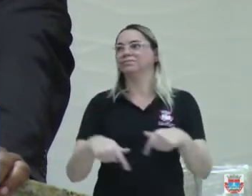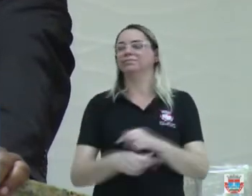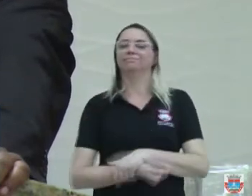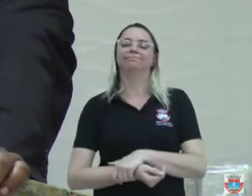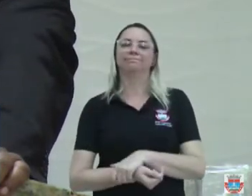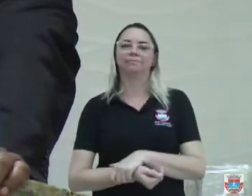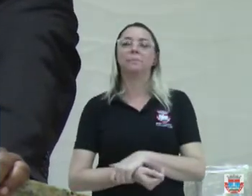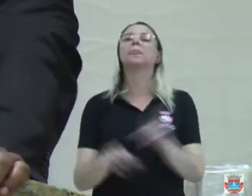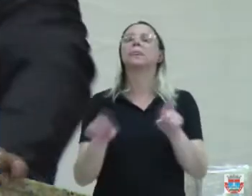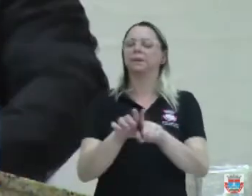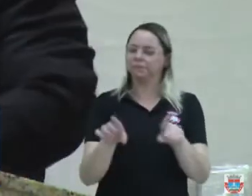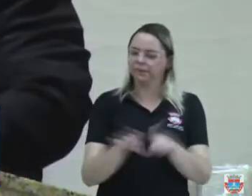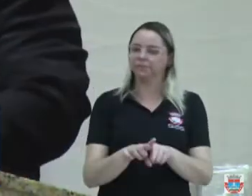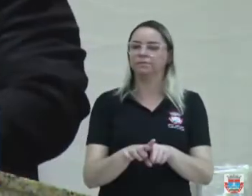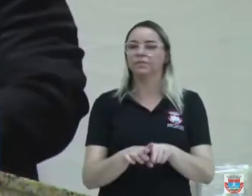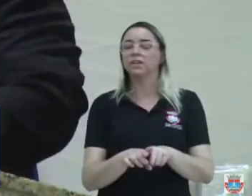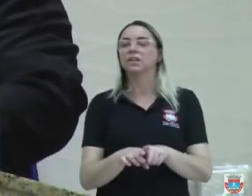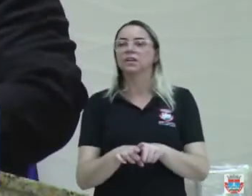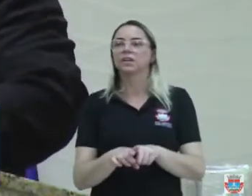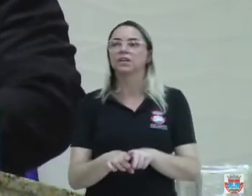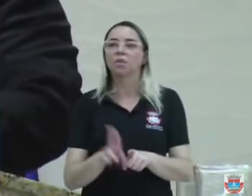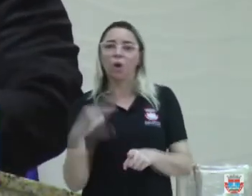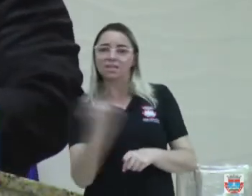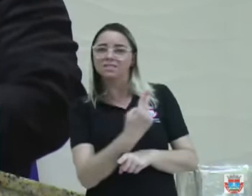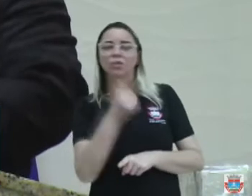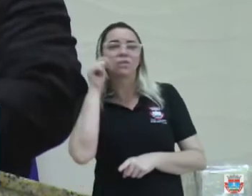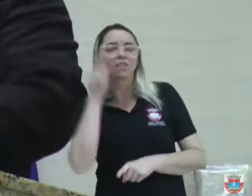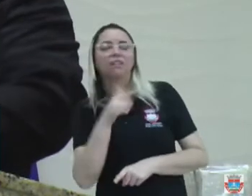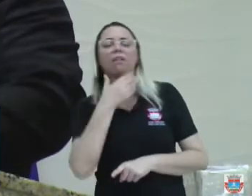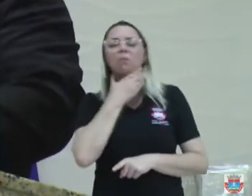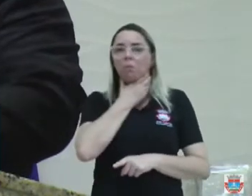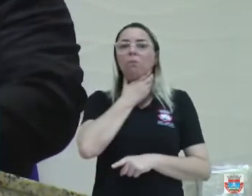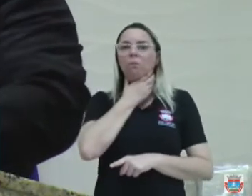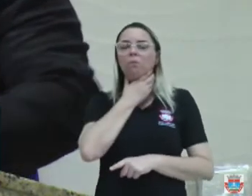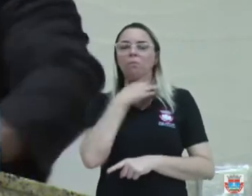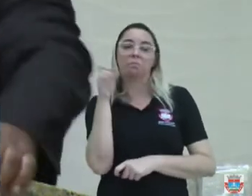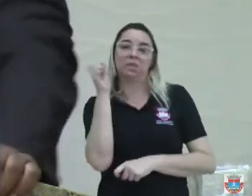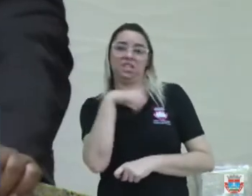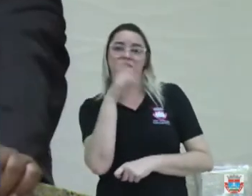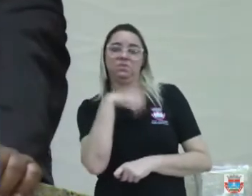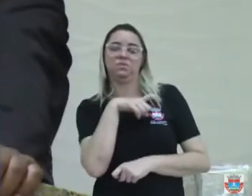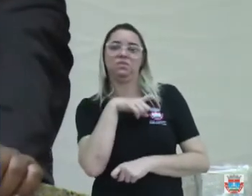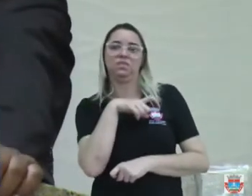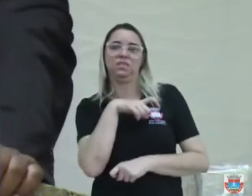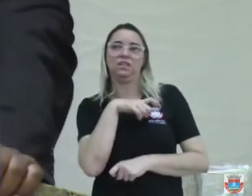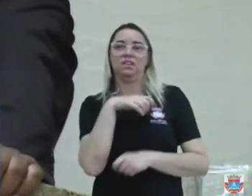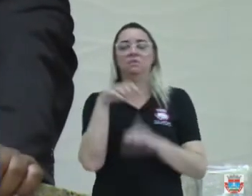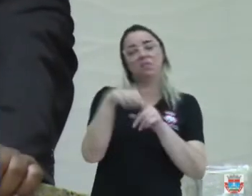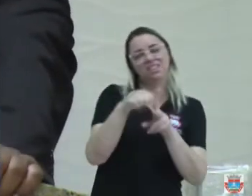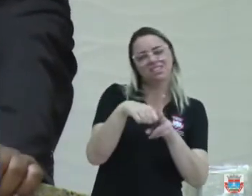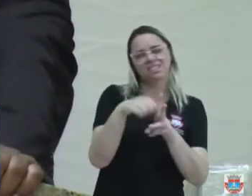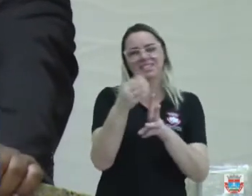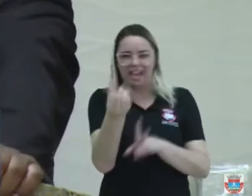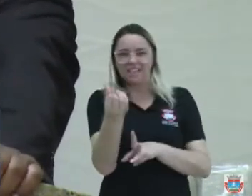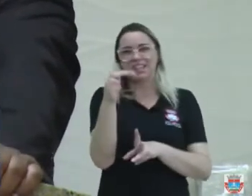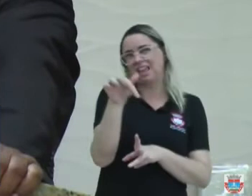E outra coisa, quando a gente consegue uma vaguinha assim, mentindo, pode aguardar aí 6, 7 meses para sair a